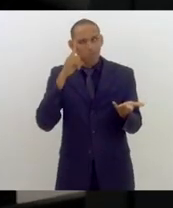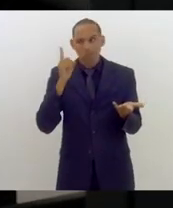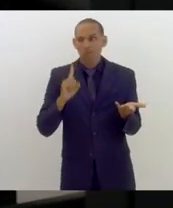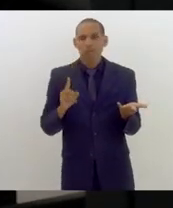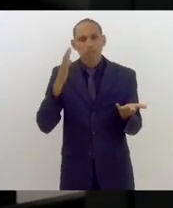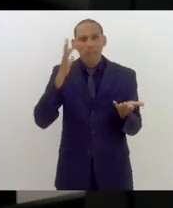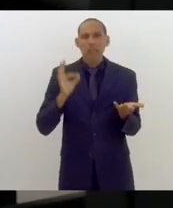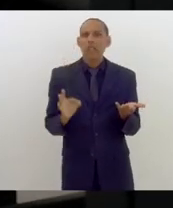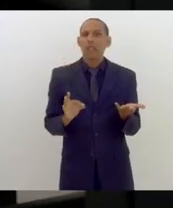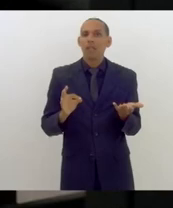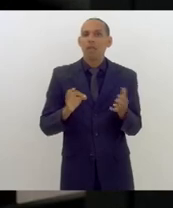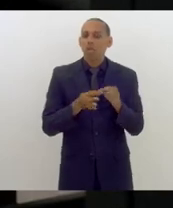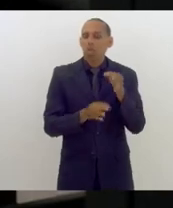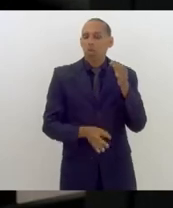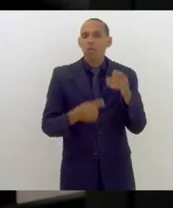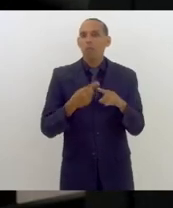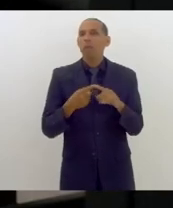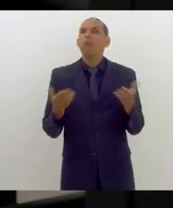isso se prolongue